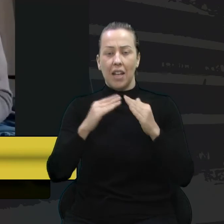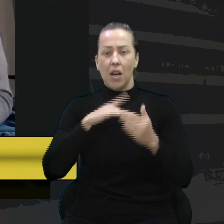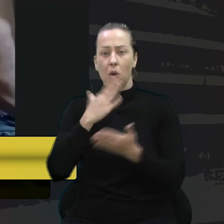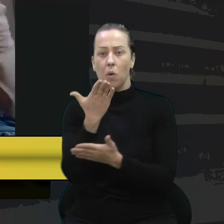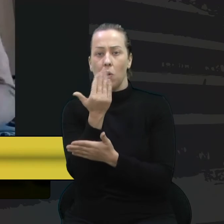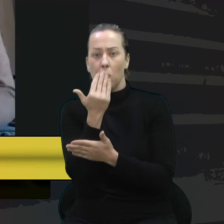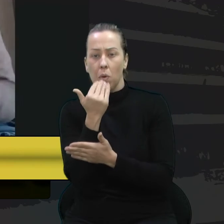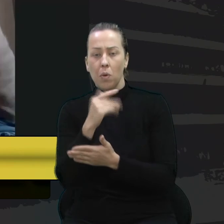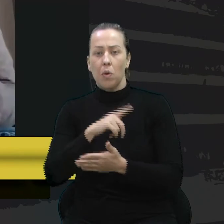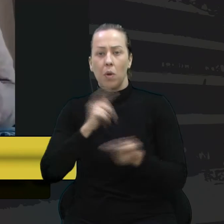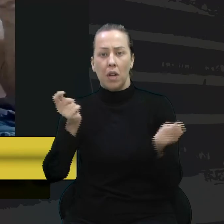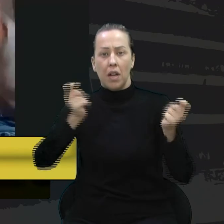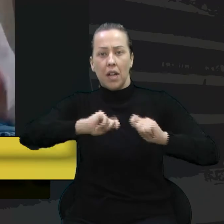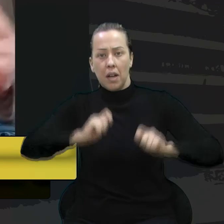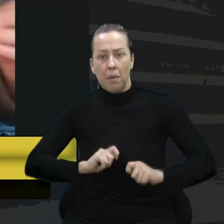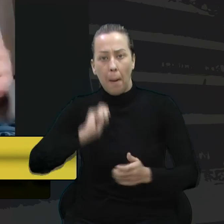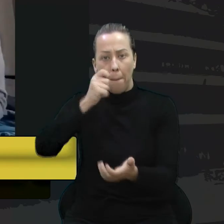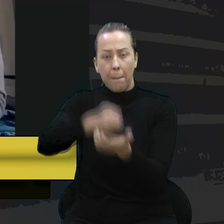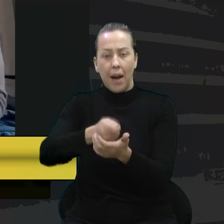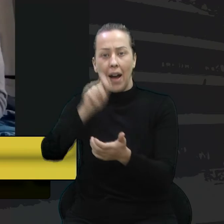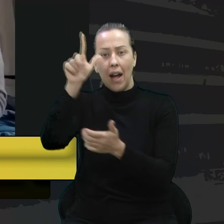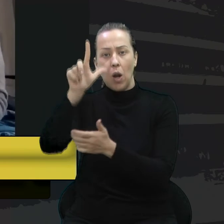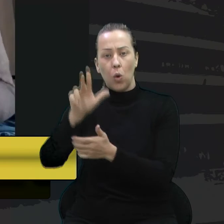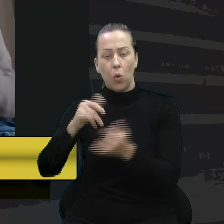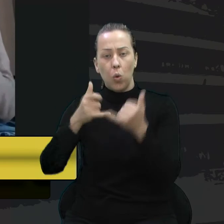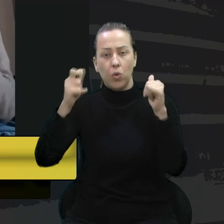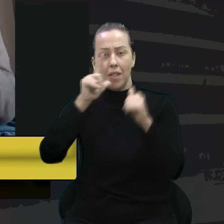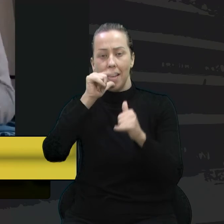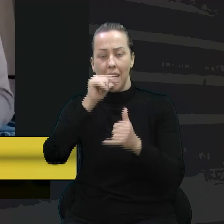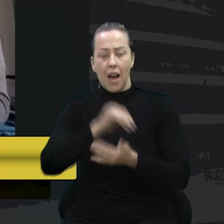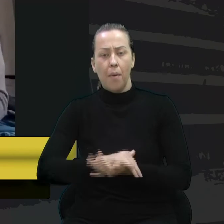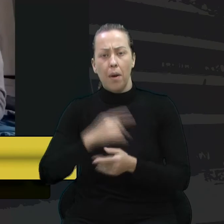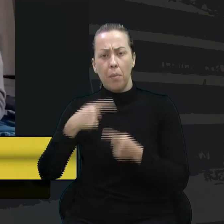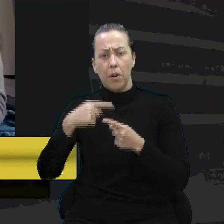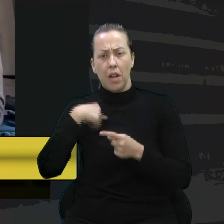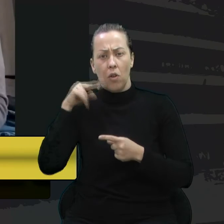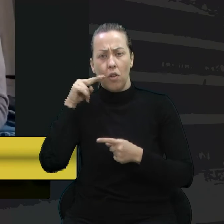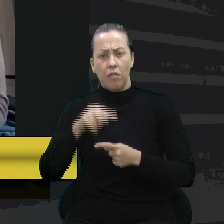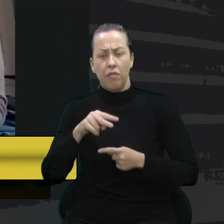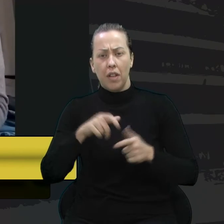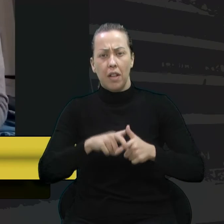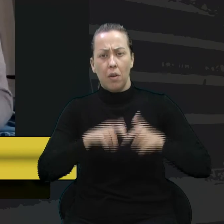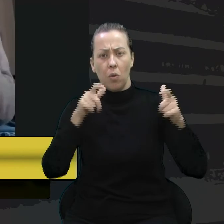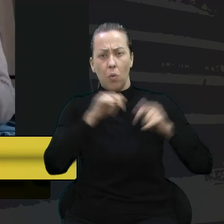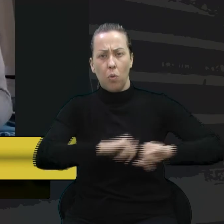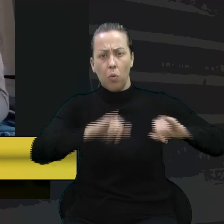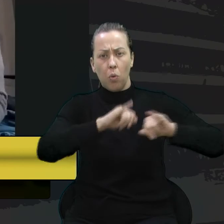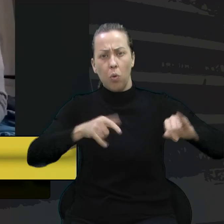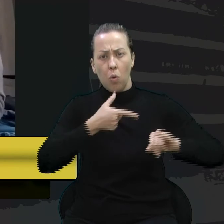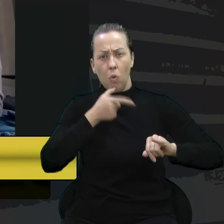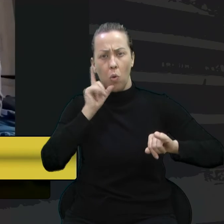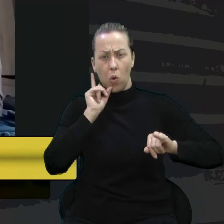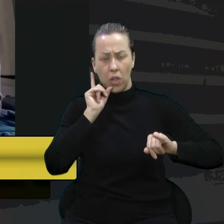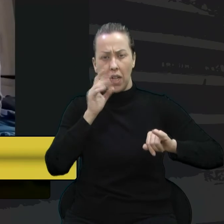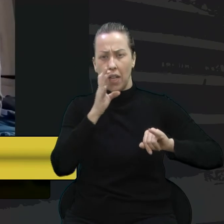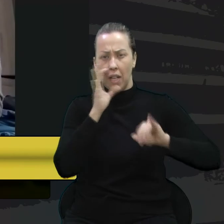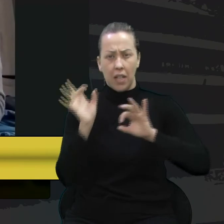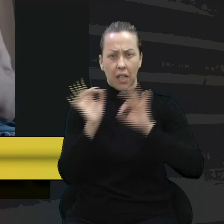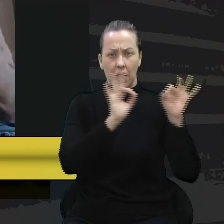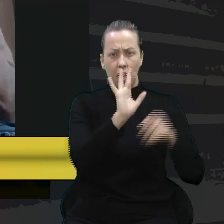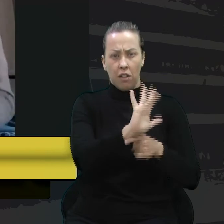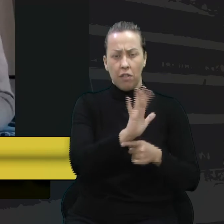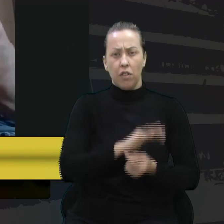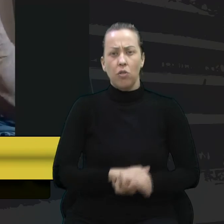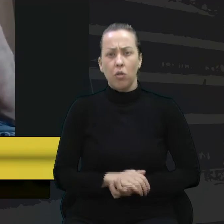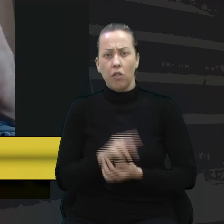alimento, com capacidade de pagar sua luz e água. Porque o que eu ouvi na manifestação de ontem, nos vídeos que eu tive acesso,